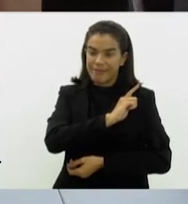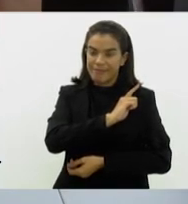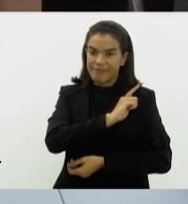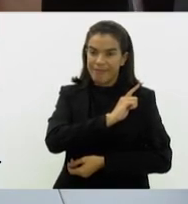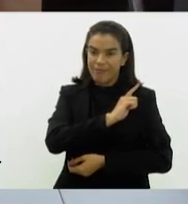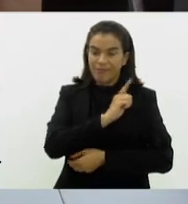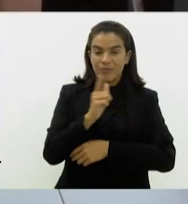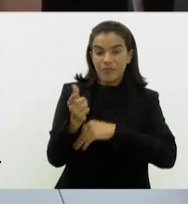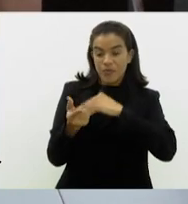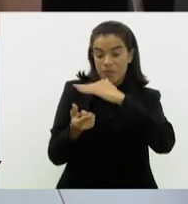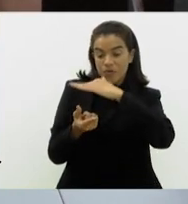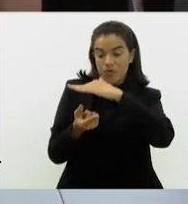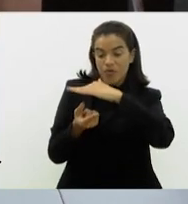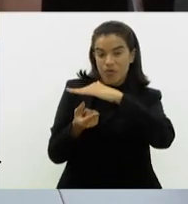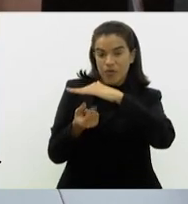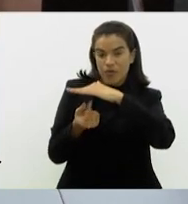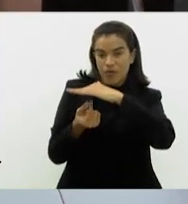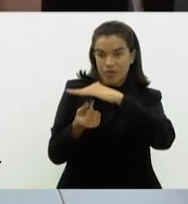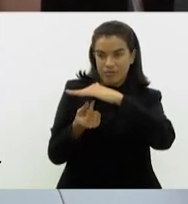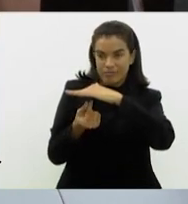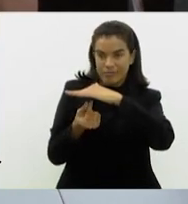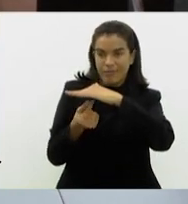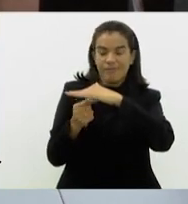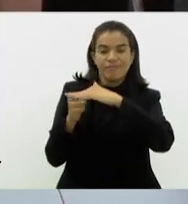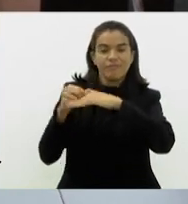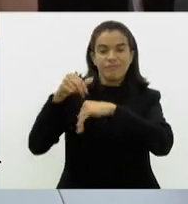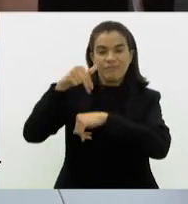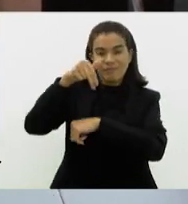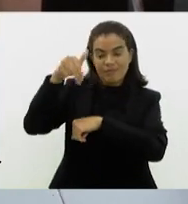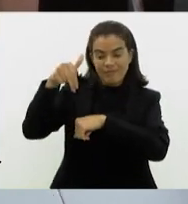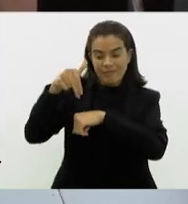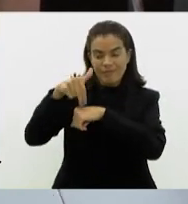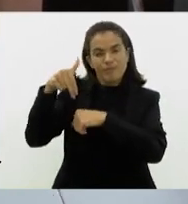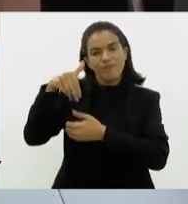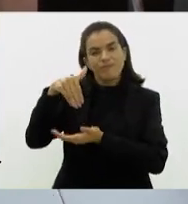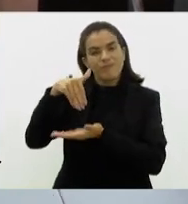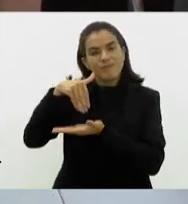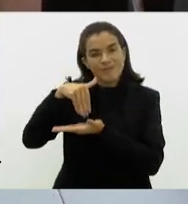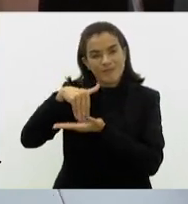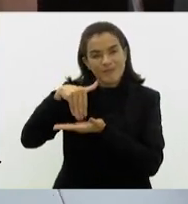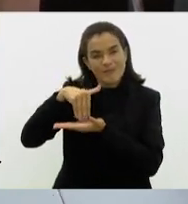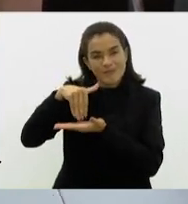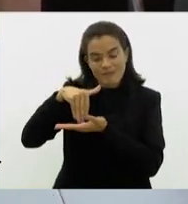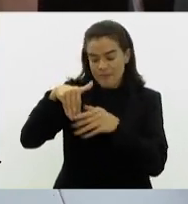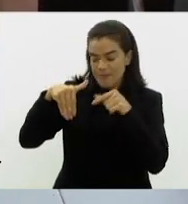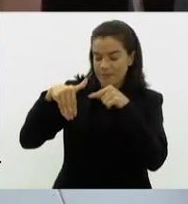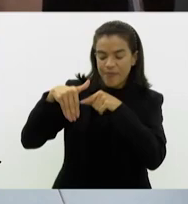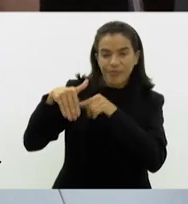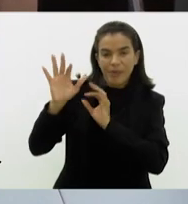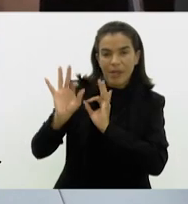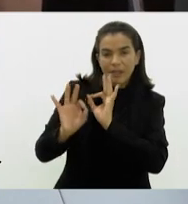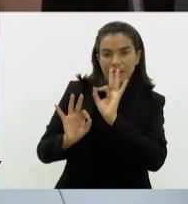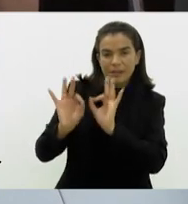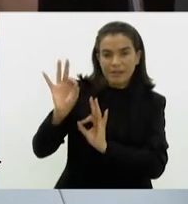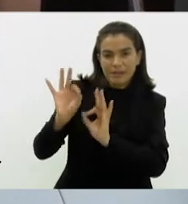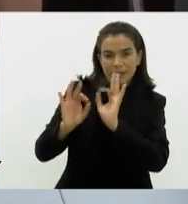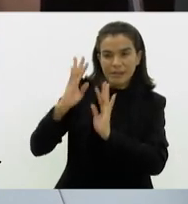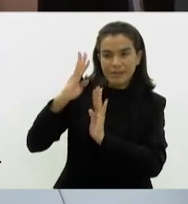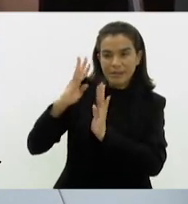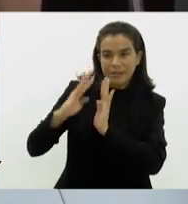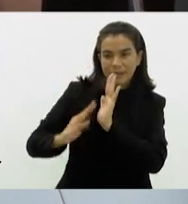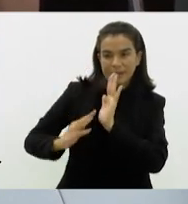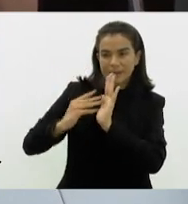Fundo Soberano. Está lá. O secretário de Planejamento,